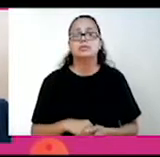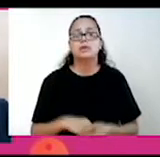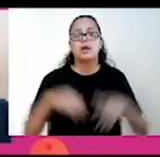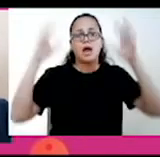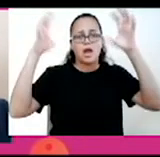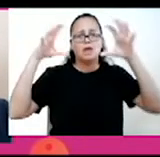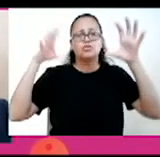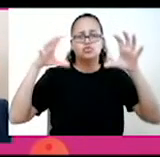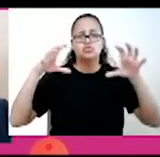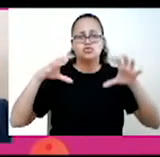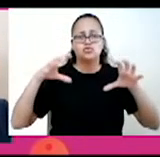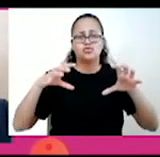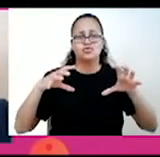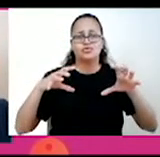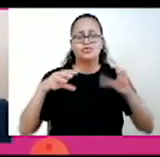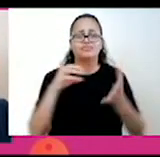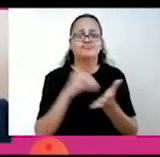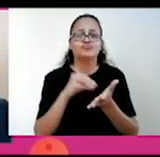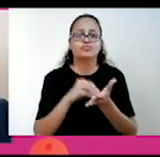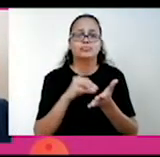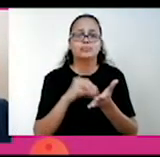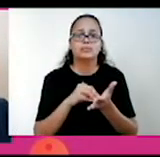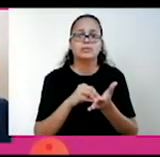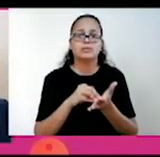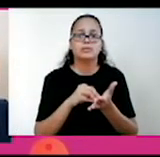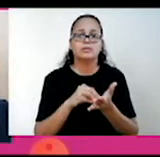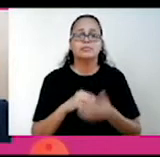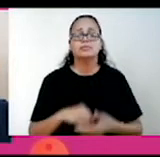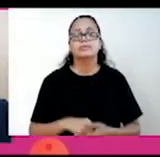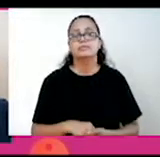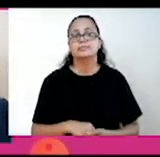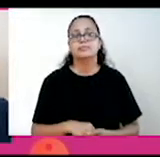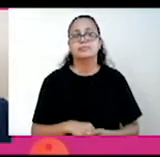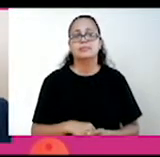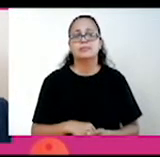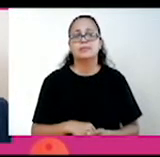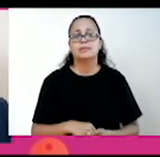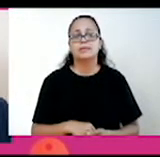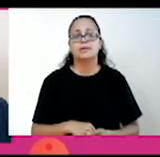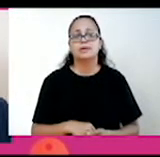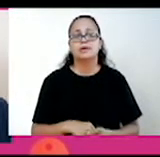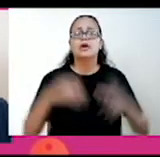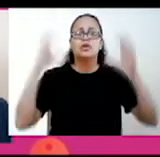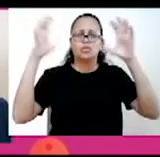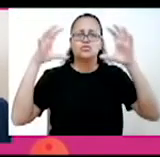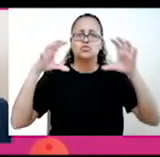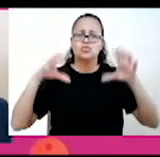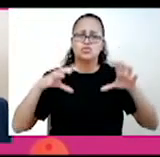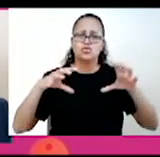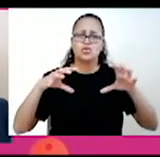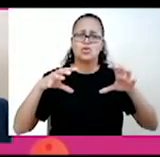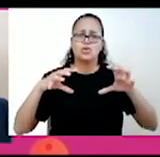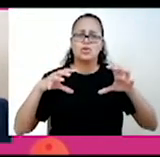ver. As chuvas são sempre escassas e regulares, entre 500 e 700 milímetros por ano. Então, o clima semiárido, ele chove um pouco mais